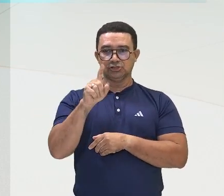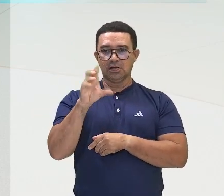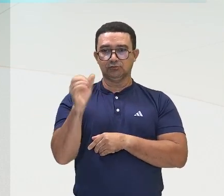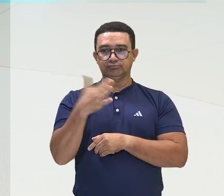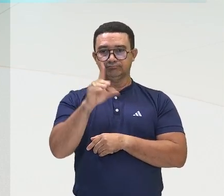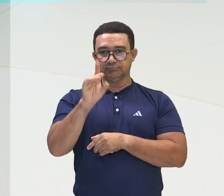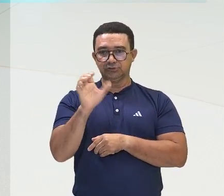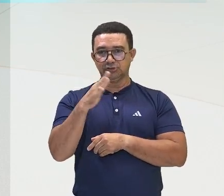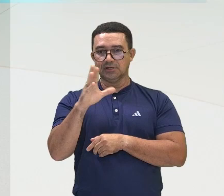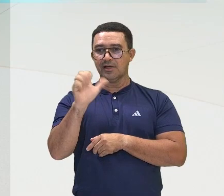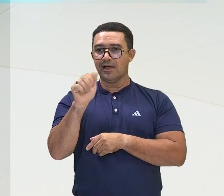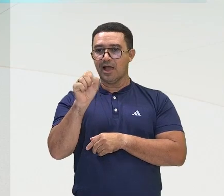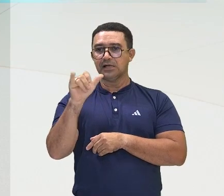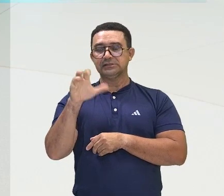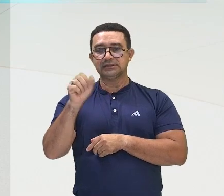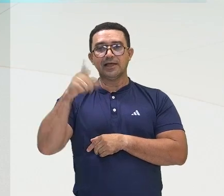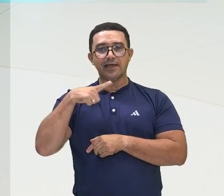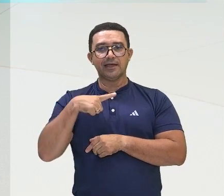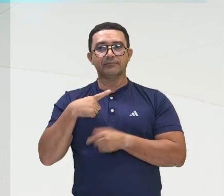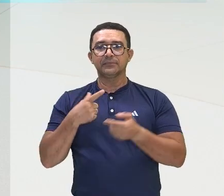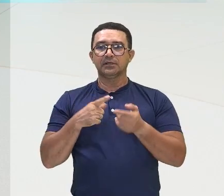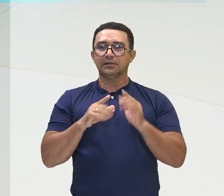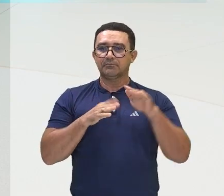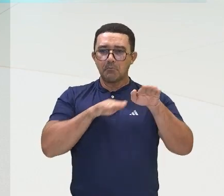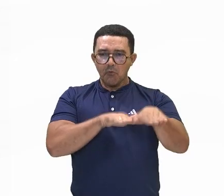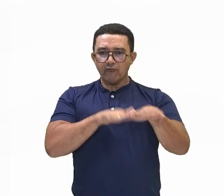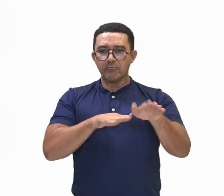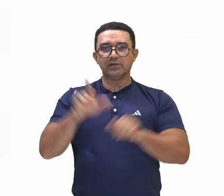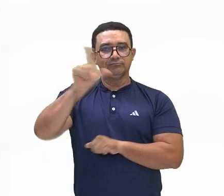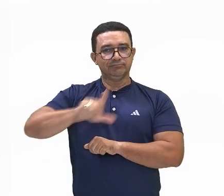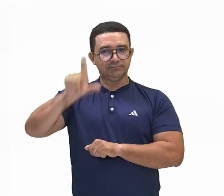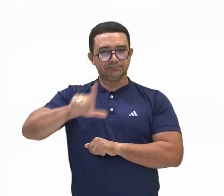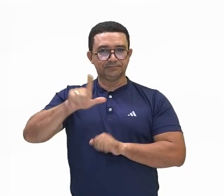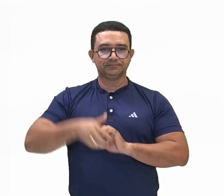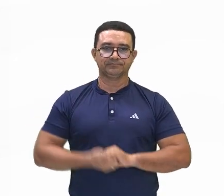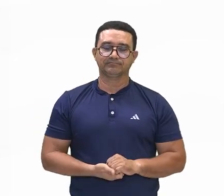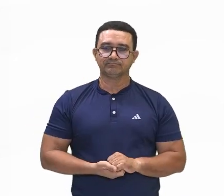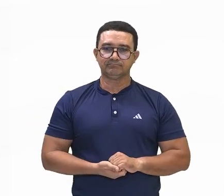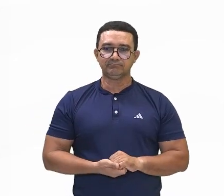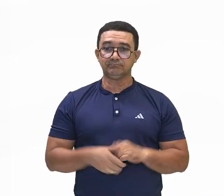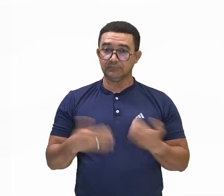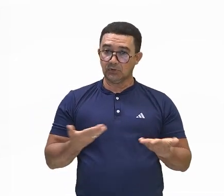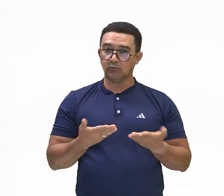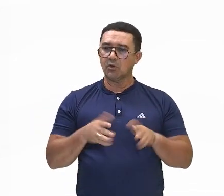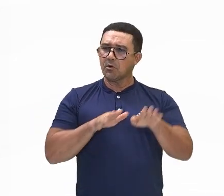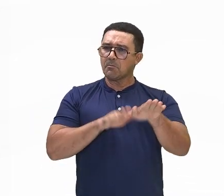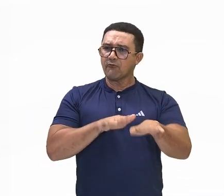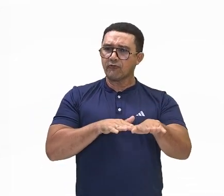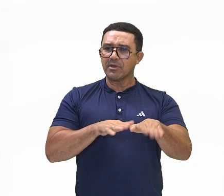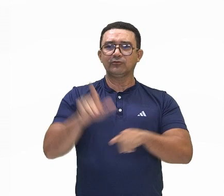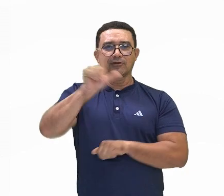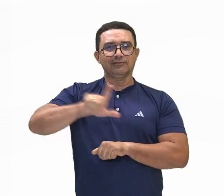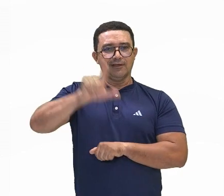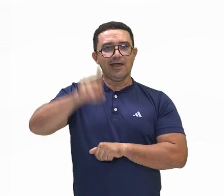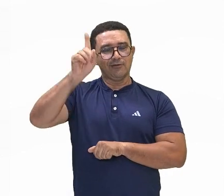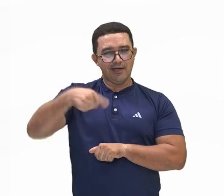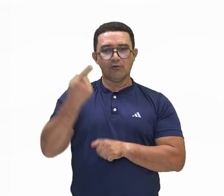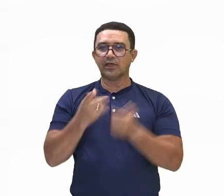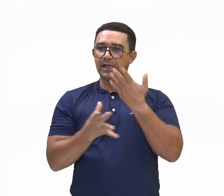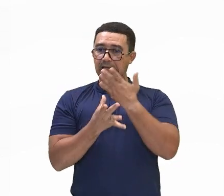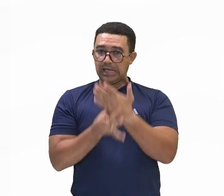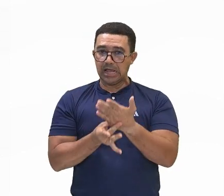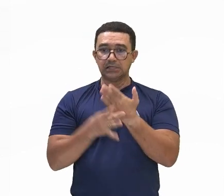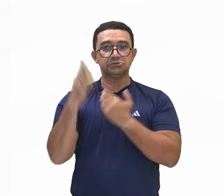da seguinte escola literária, eu quero que vocês acompanhem comigo agora. A nossa escola aí é realismo, especificamente o